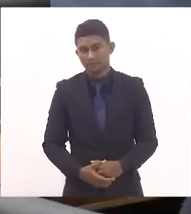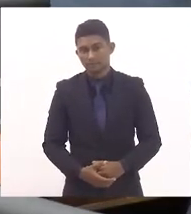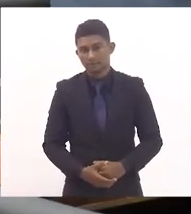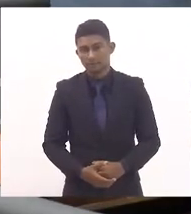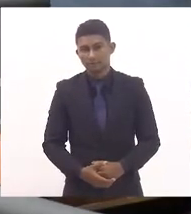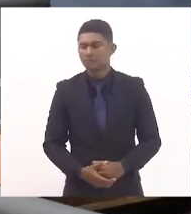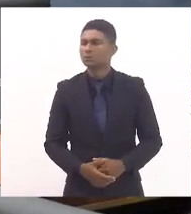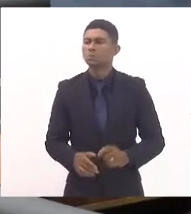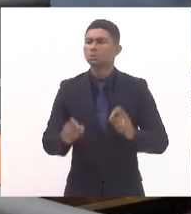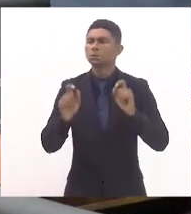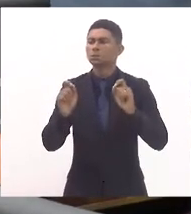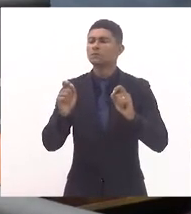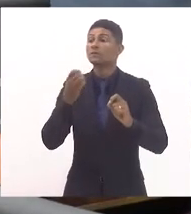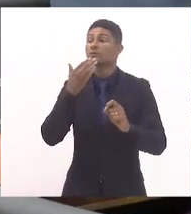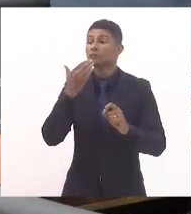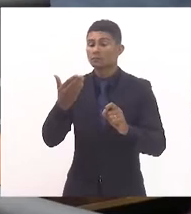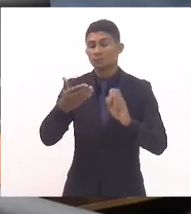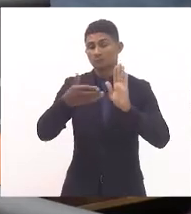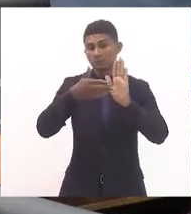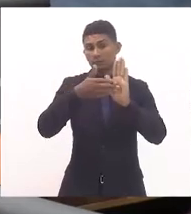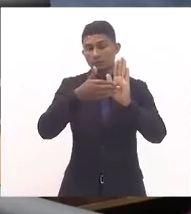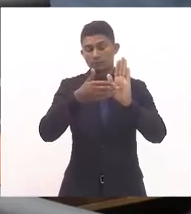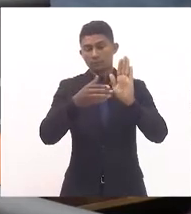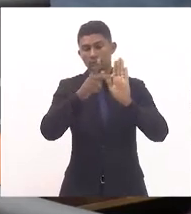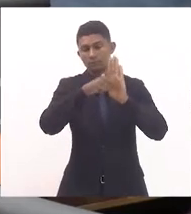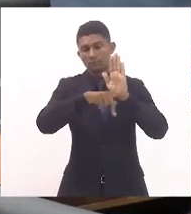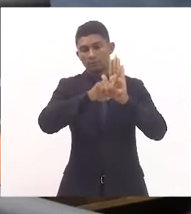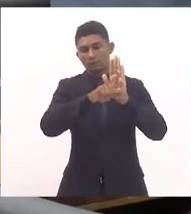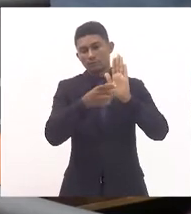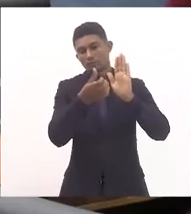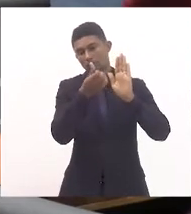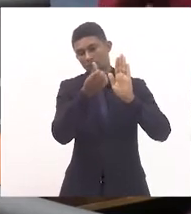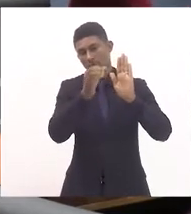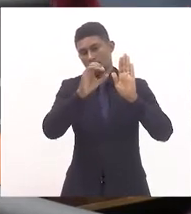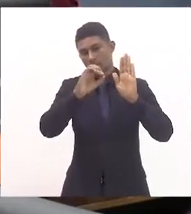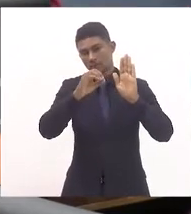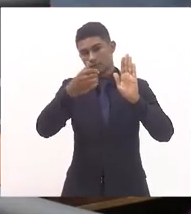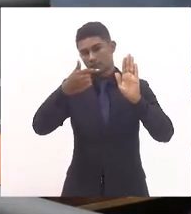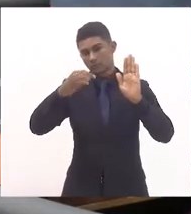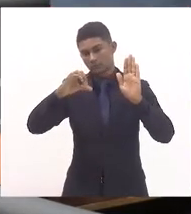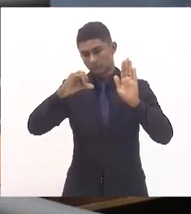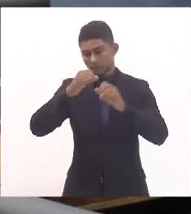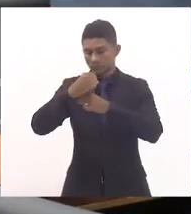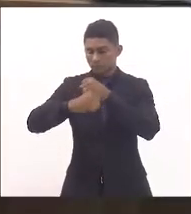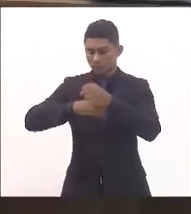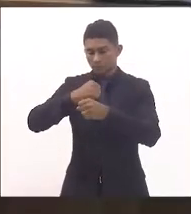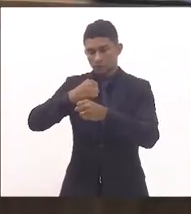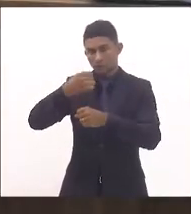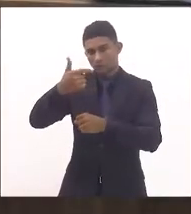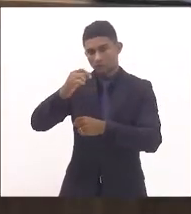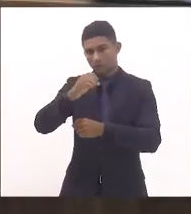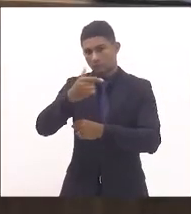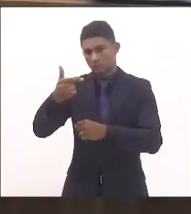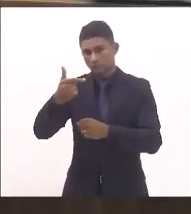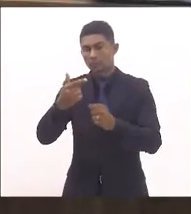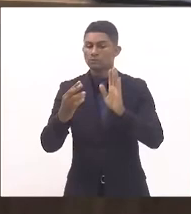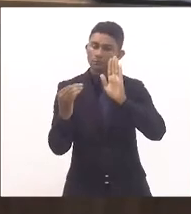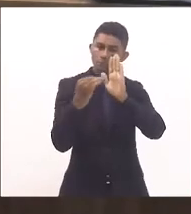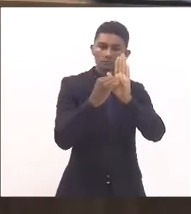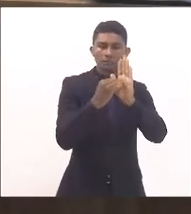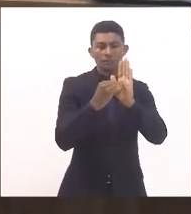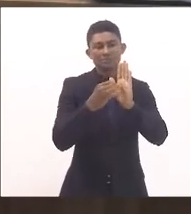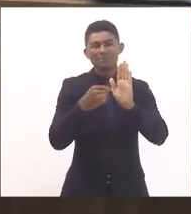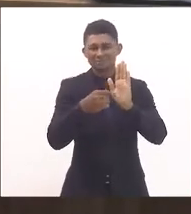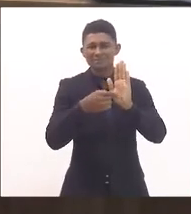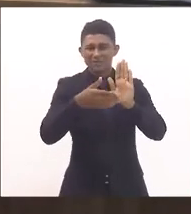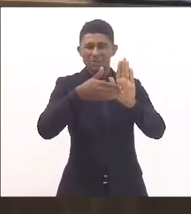Apenas requerer a inclusão em pauta do 6029 de 2022, conforme a gente conversou lá no seu gabinete. Não veio a ordem do